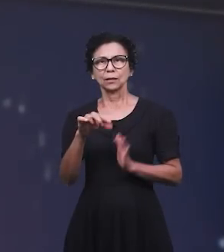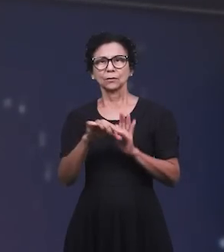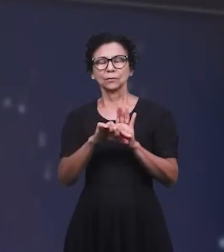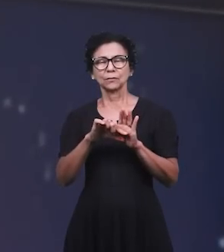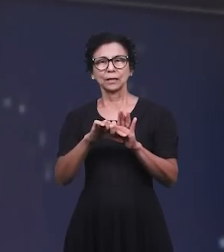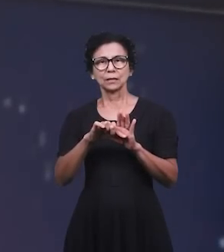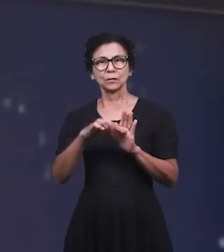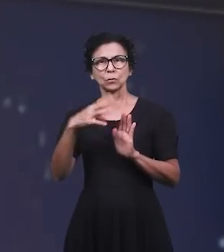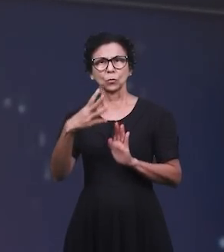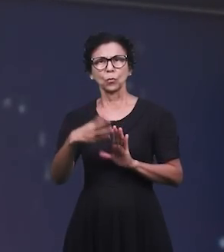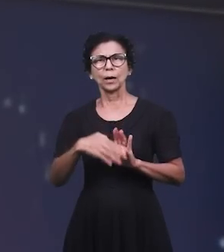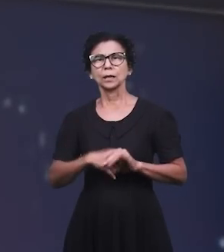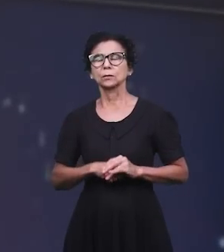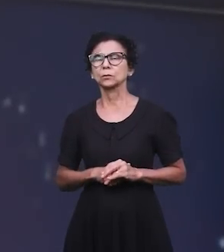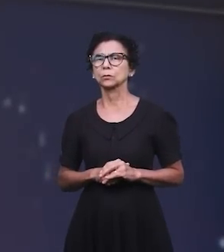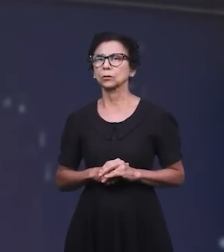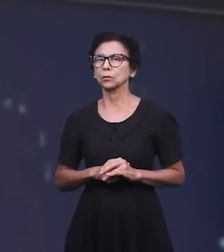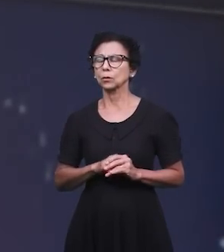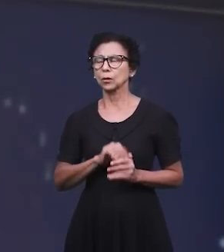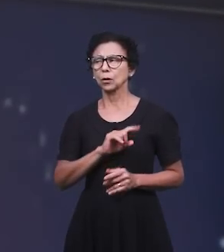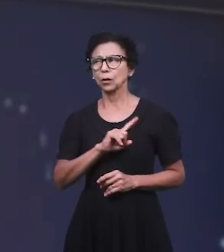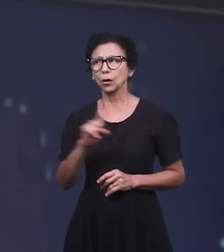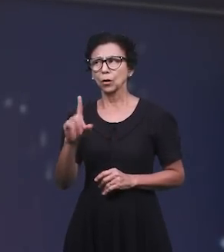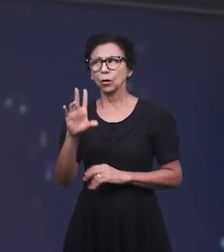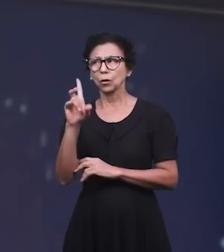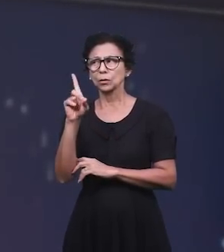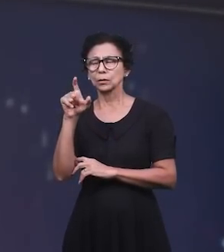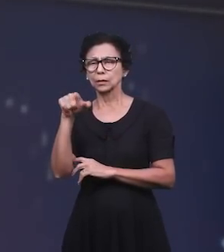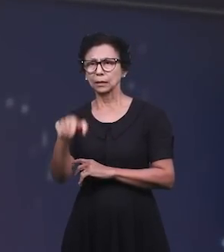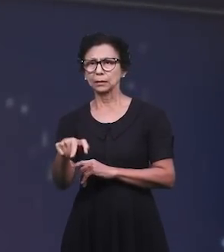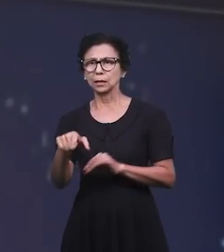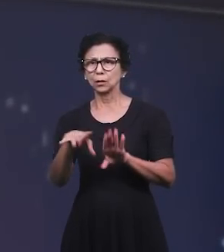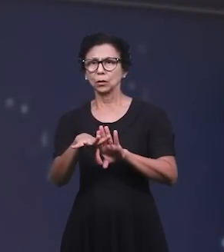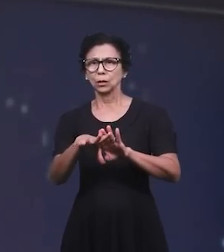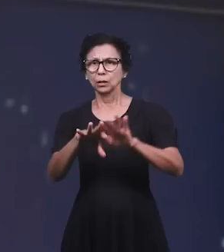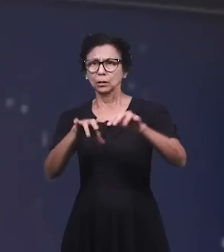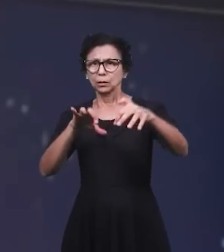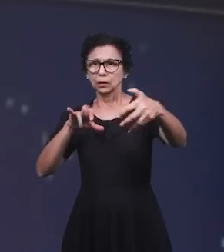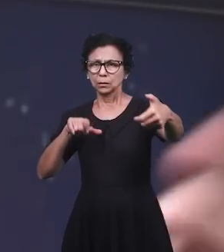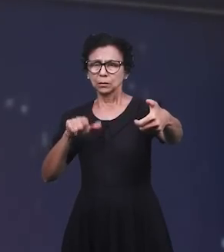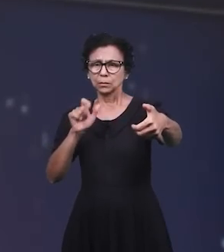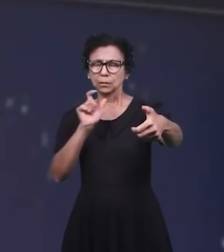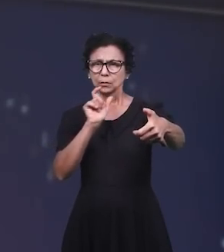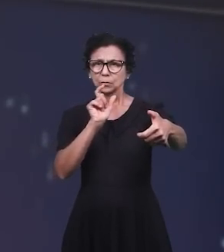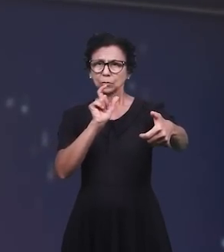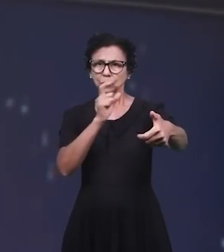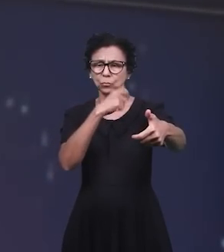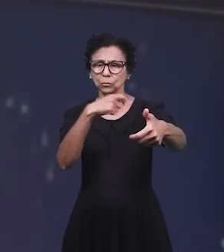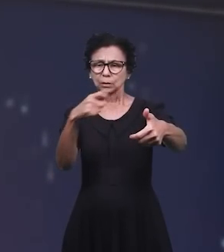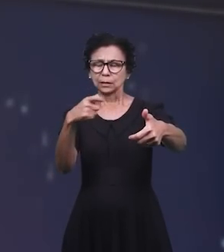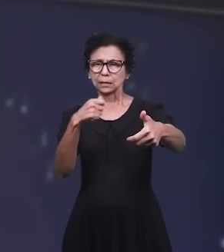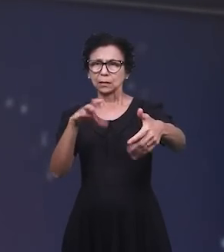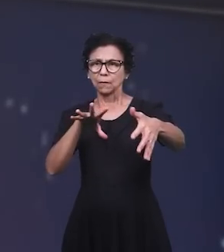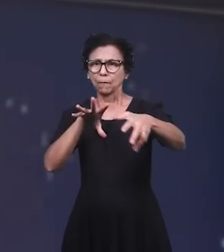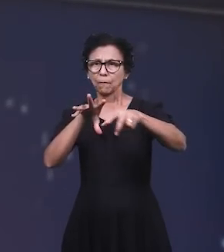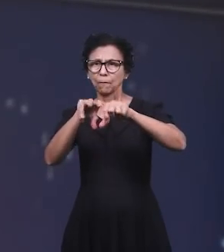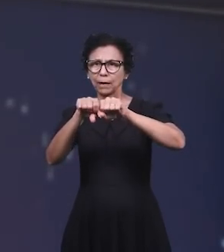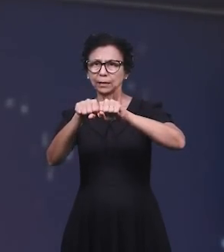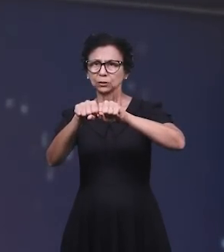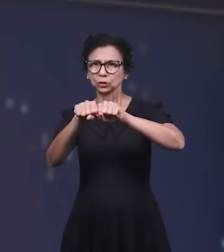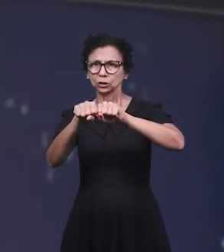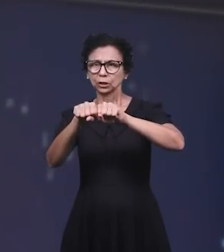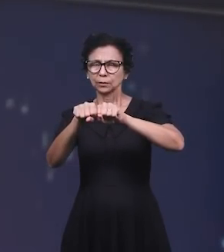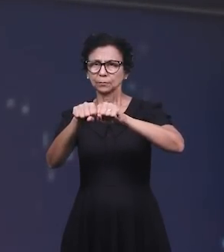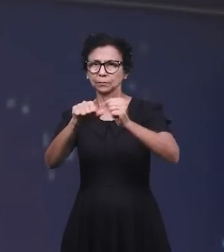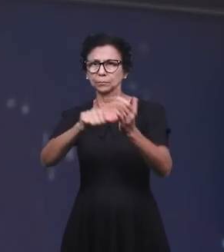assim: Tu, Daniel, fecha estas palavras e sela este livro. Até o tempo do fim, até o fim do